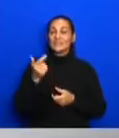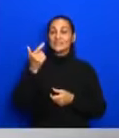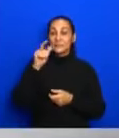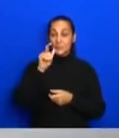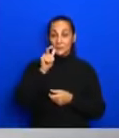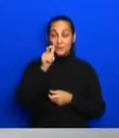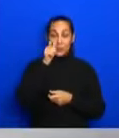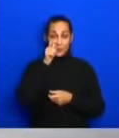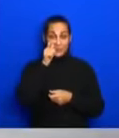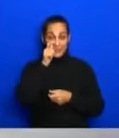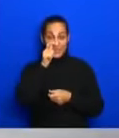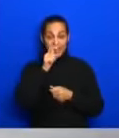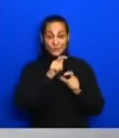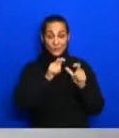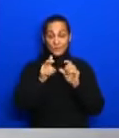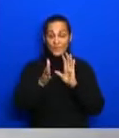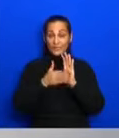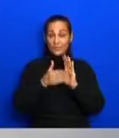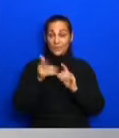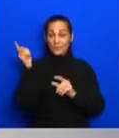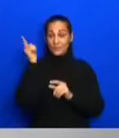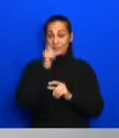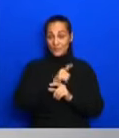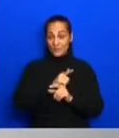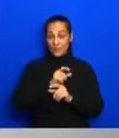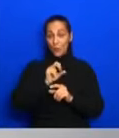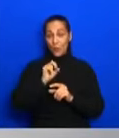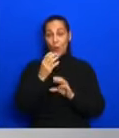Após a apuração, você vai poder saber de onde são as apostas